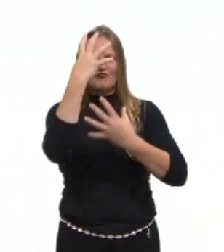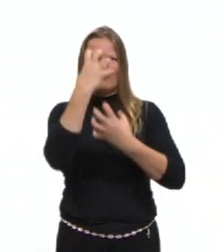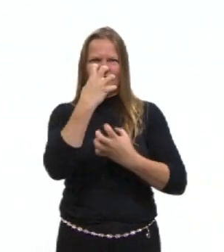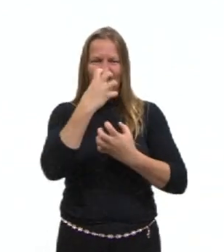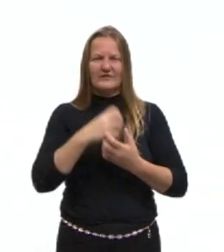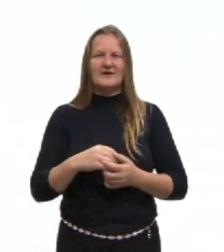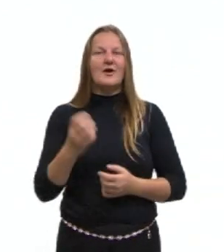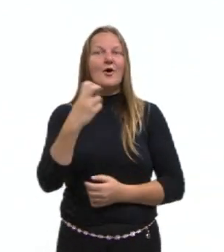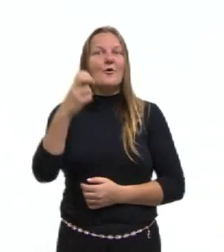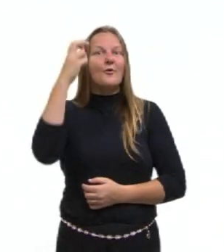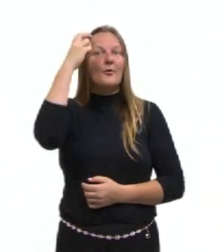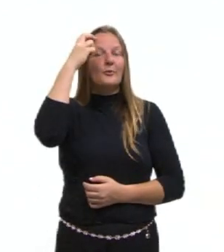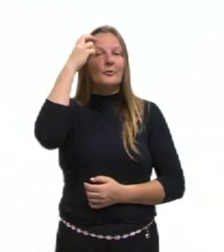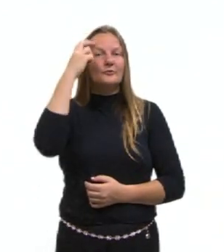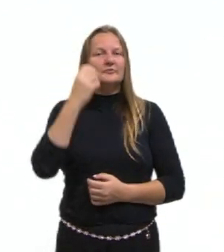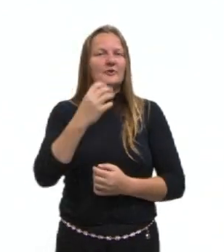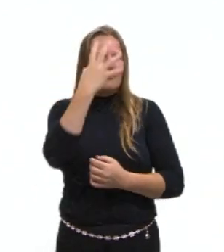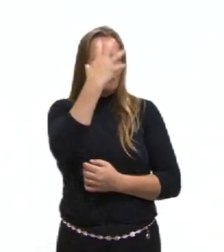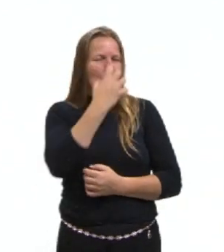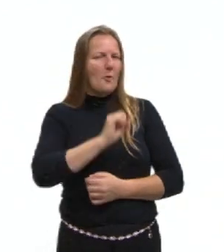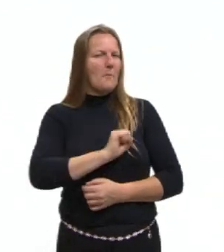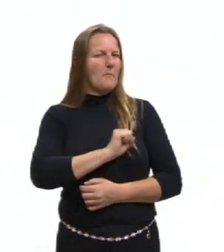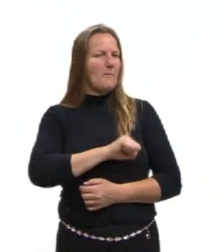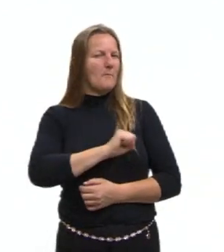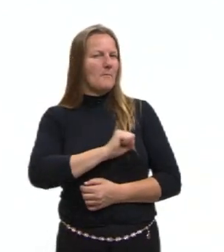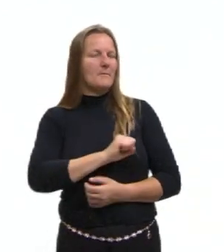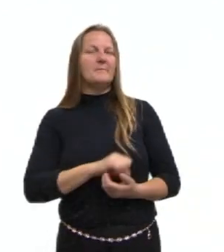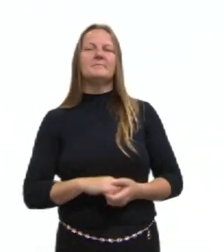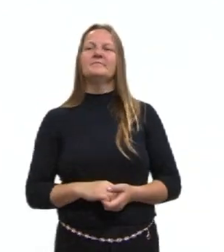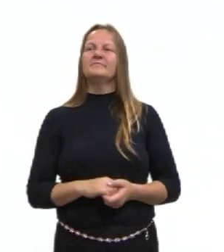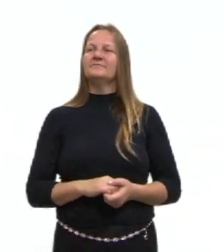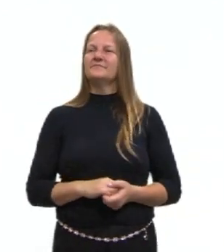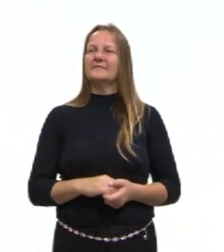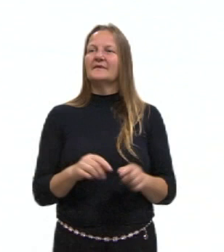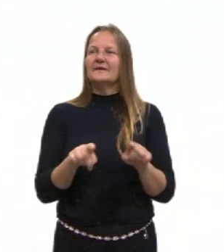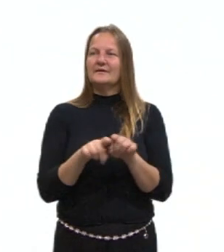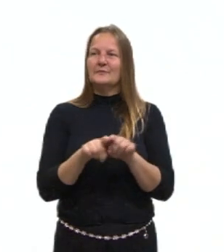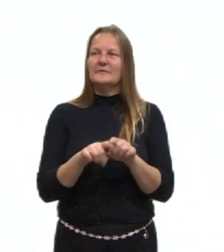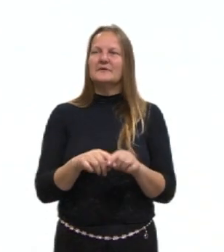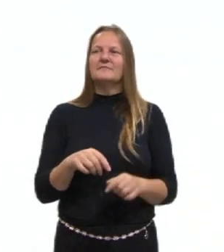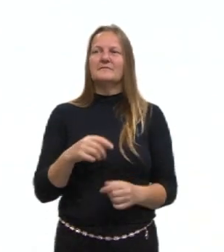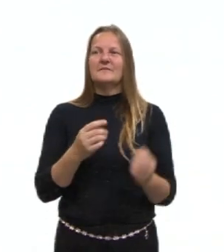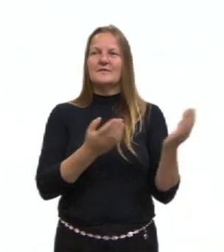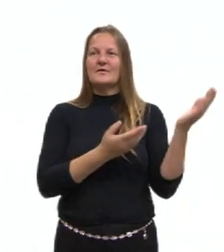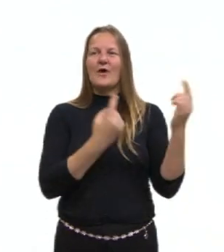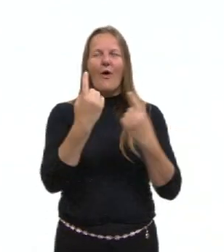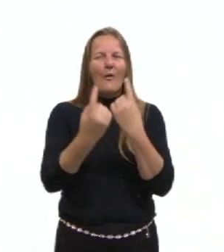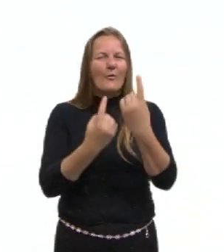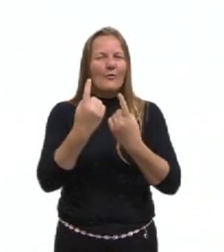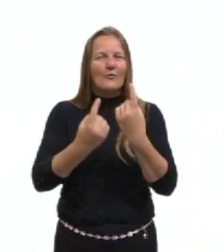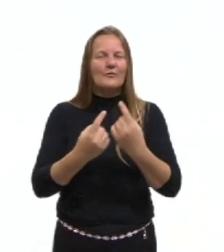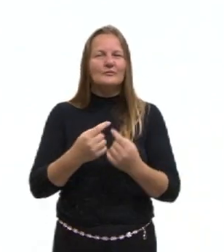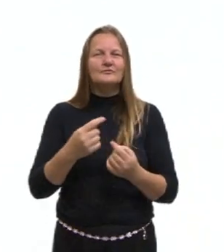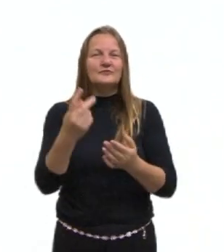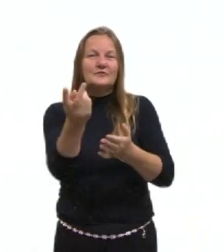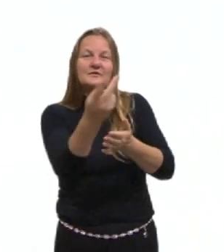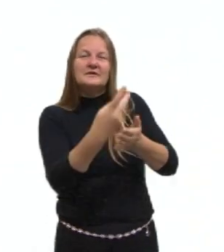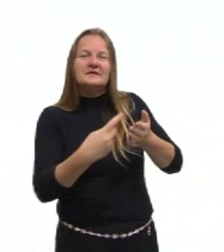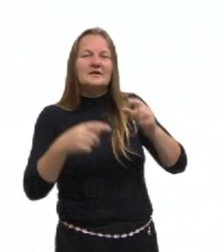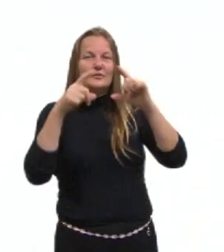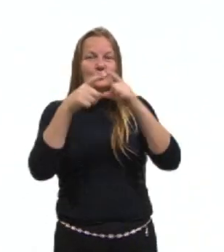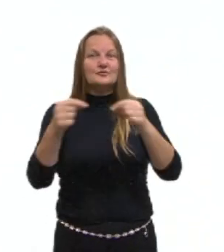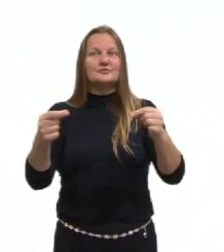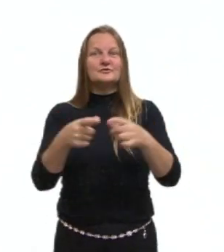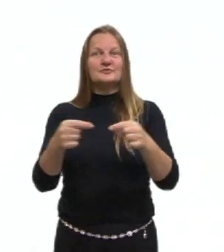essa cultura, né, do malvado, né? E do Phineas e Ferb, né, que é bem conhecido. Alguns desenhos japoneses,